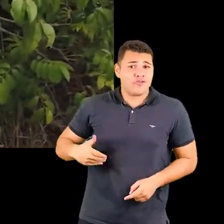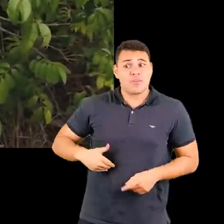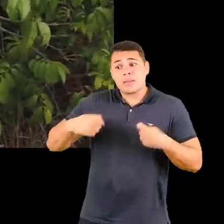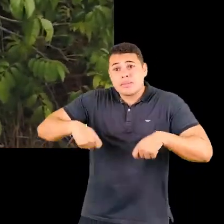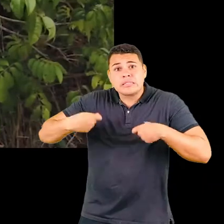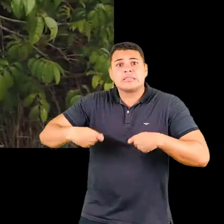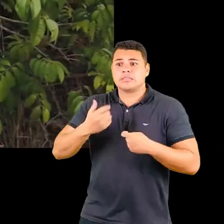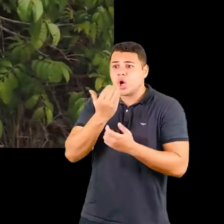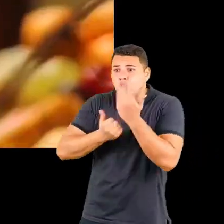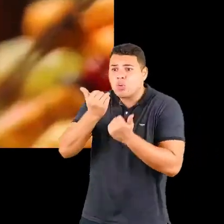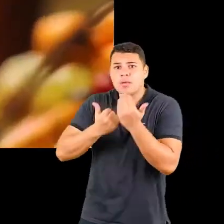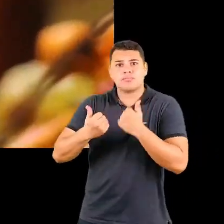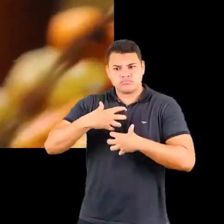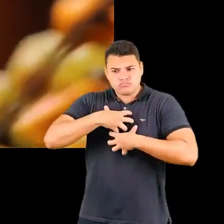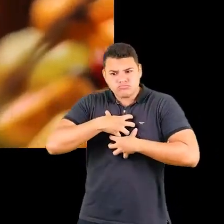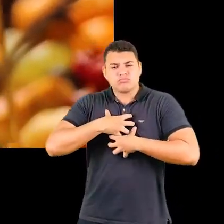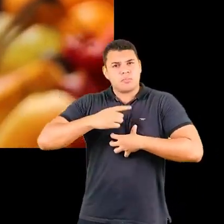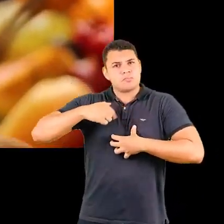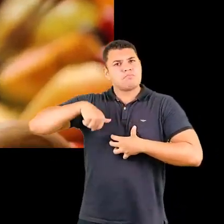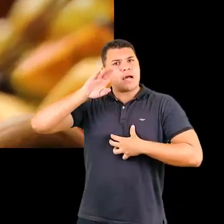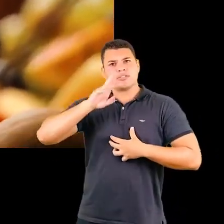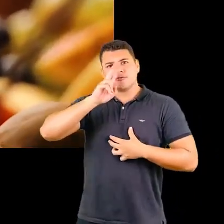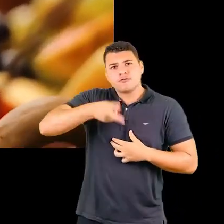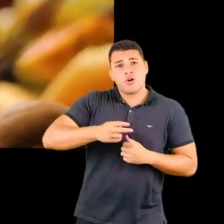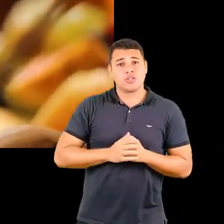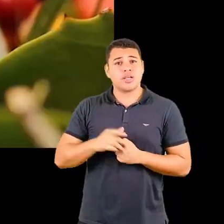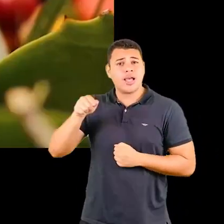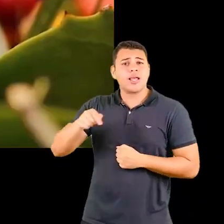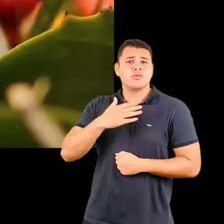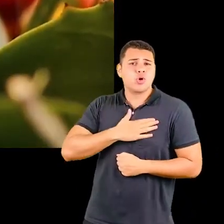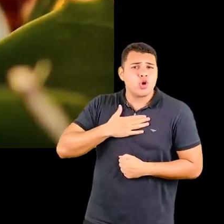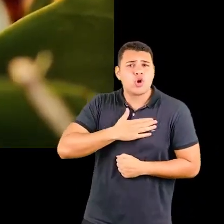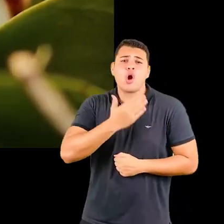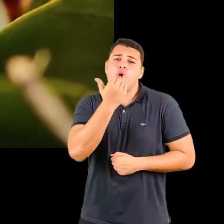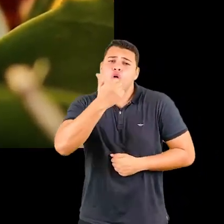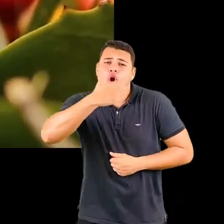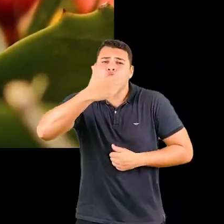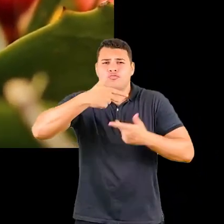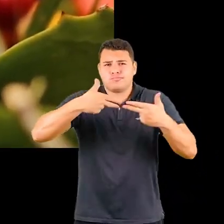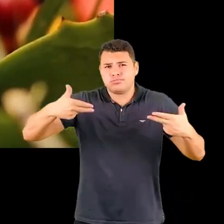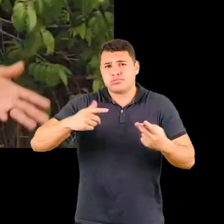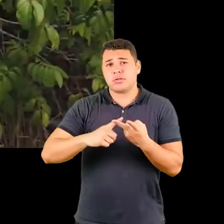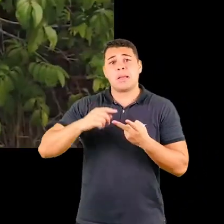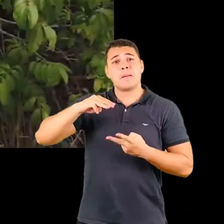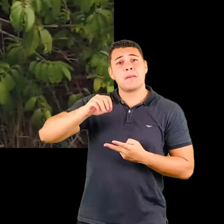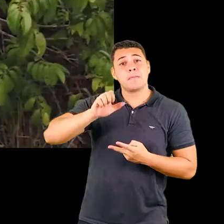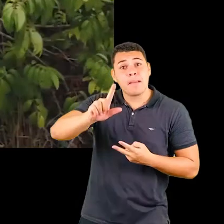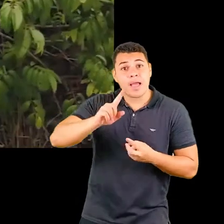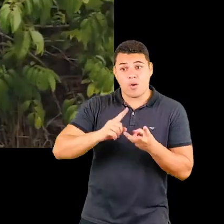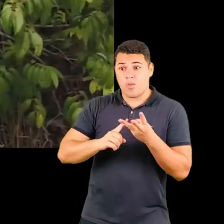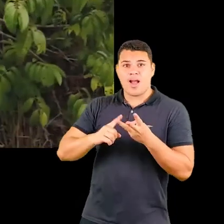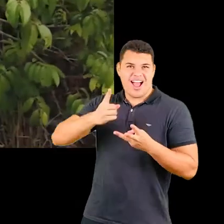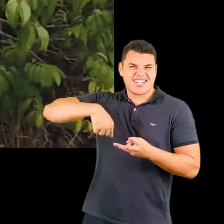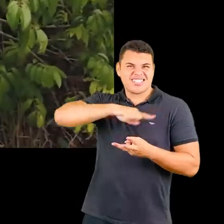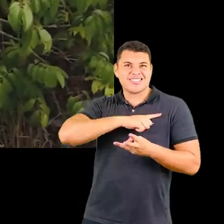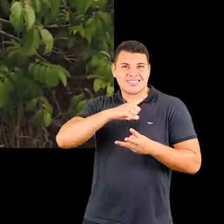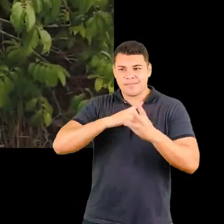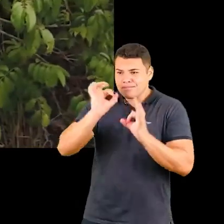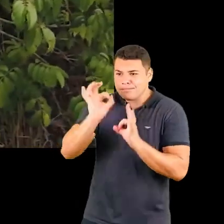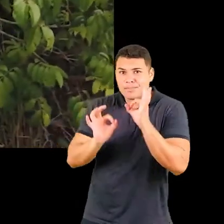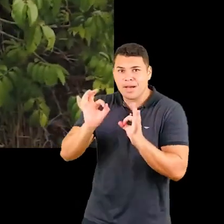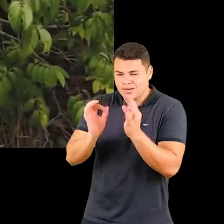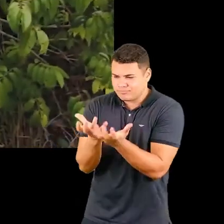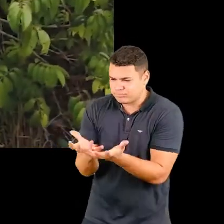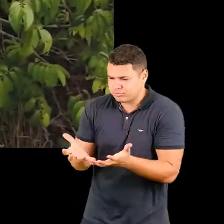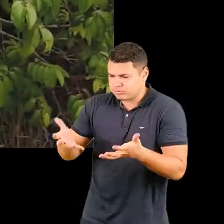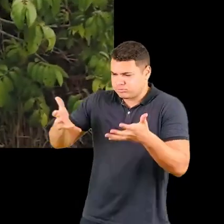Pra ficar forte. O caboclo usa o mel. O caboclo come a fruta. É oferecido aquilo ali a ele. Ele vem, se